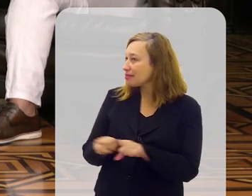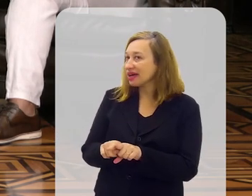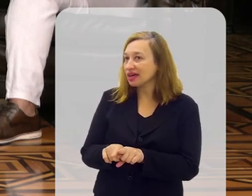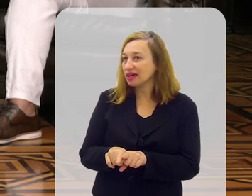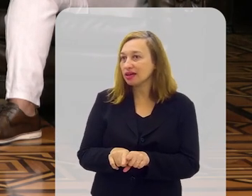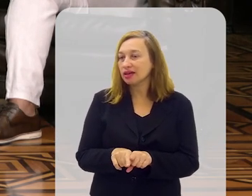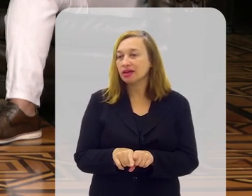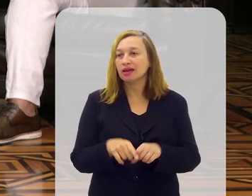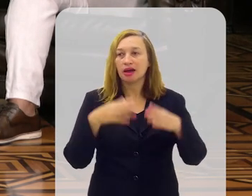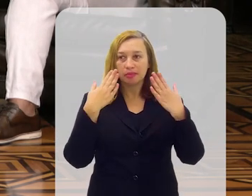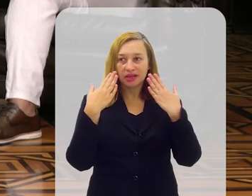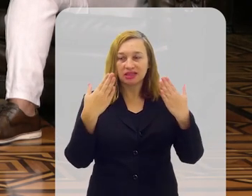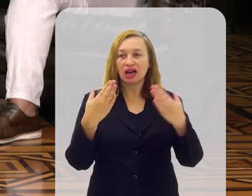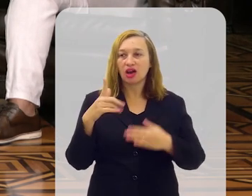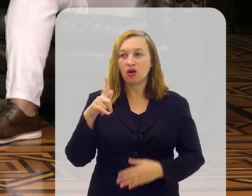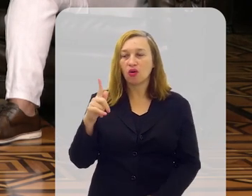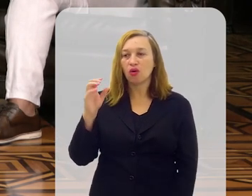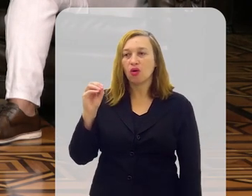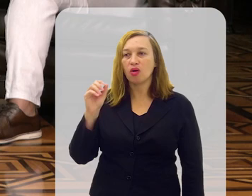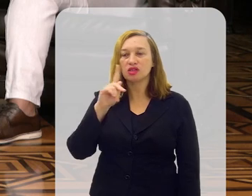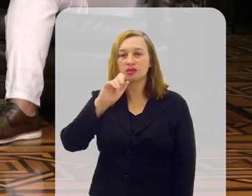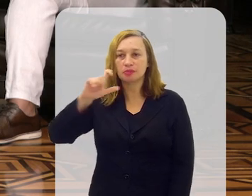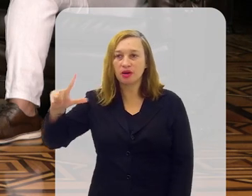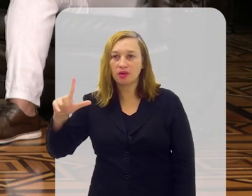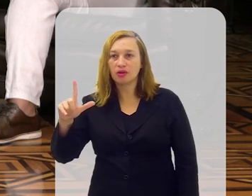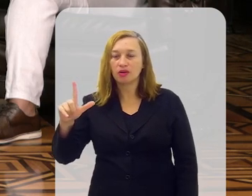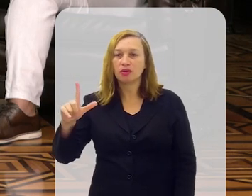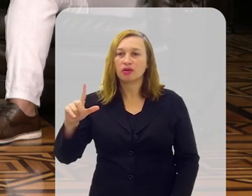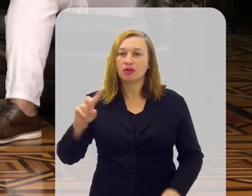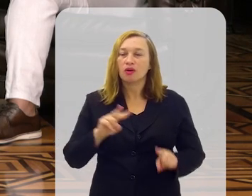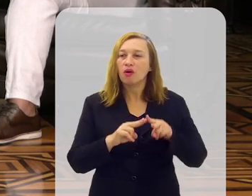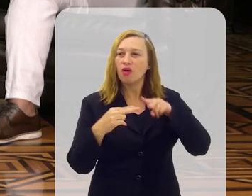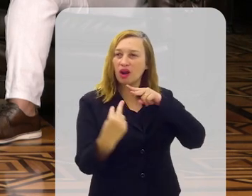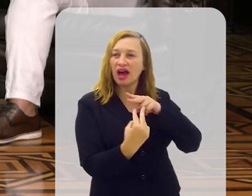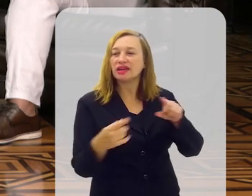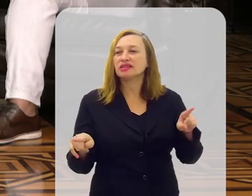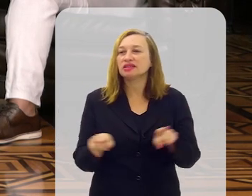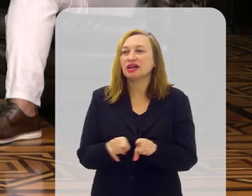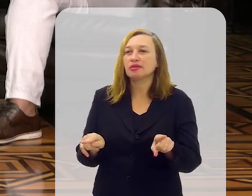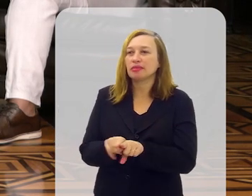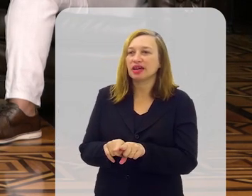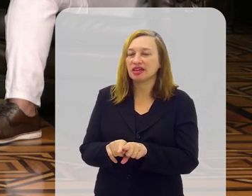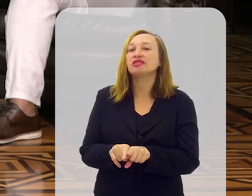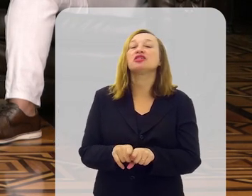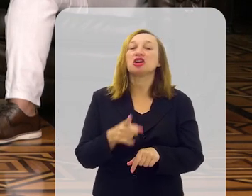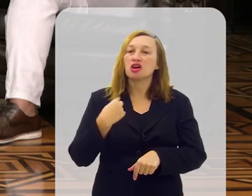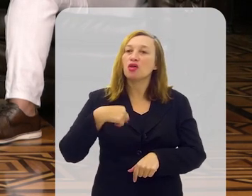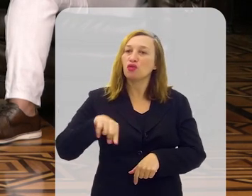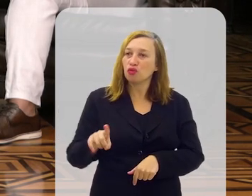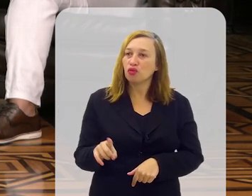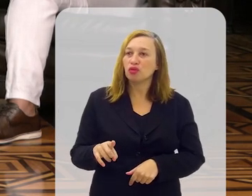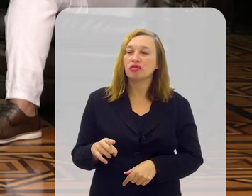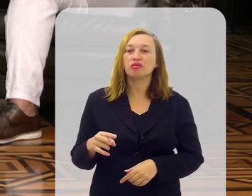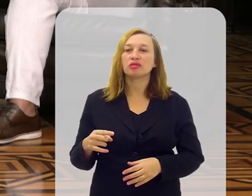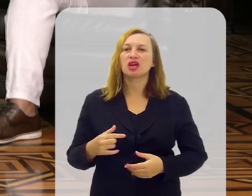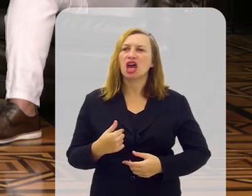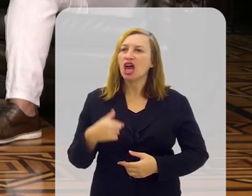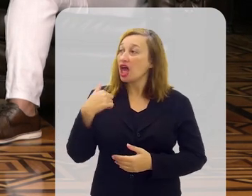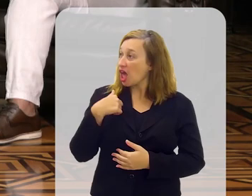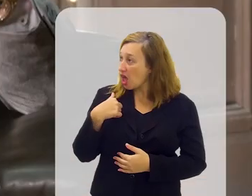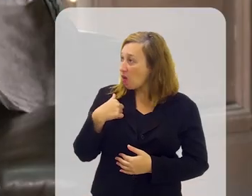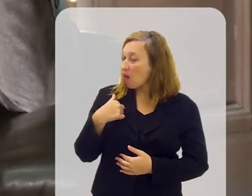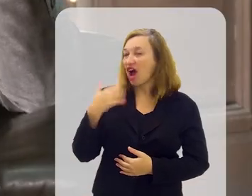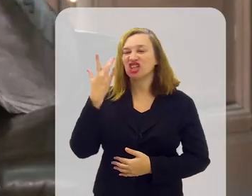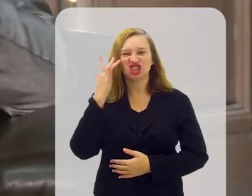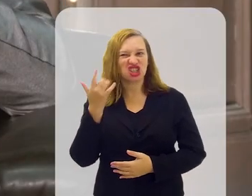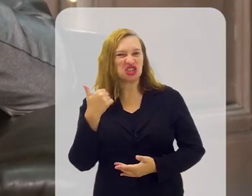você sabia? Eu apresentava o Gospel Online na Rede Record. Sim, Gospel Online. E fiz também participação do banquinho. É que verdade, coisa linda. Eu estava